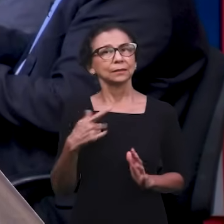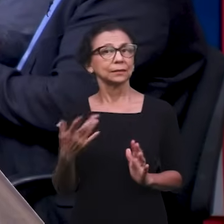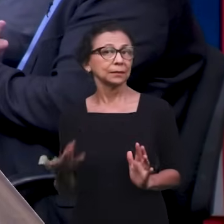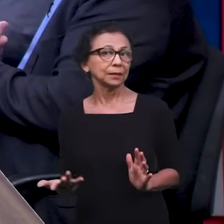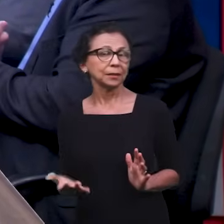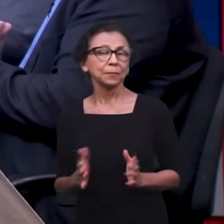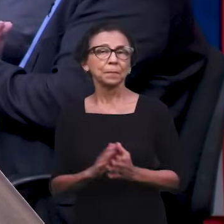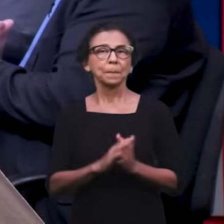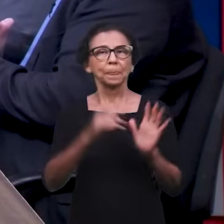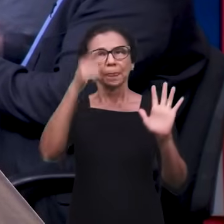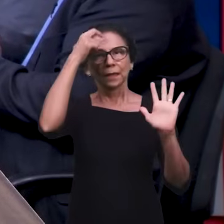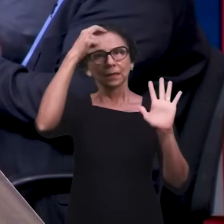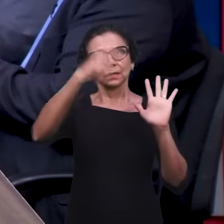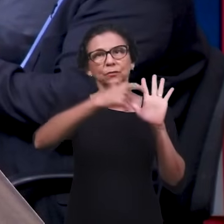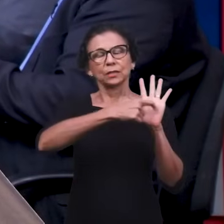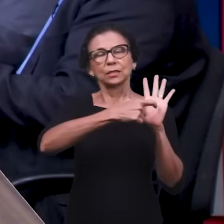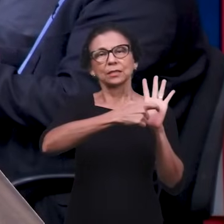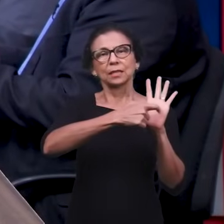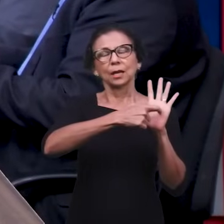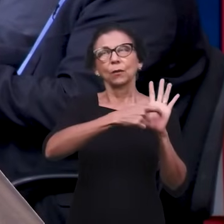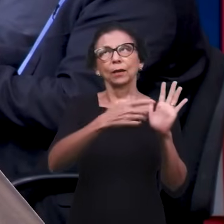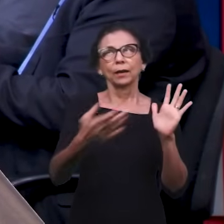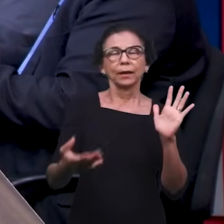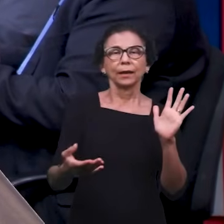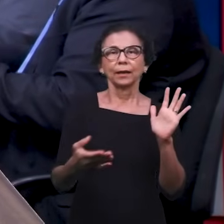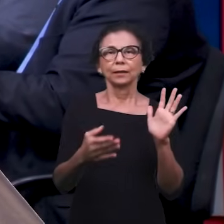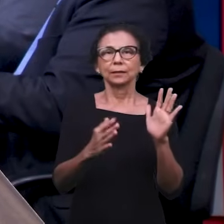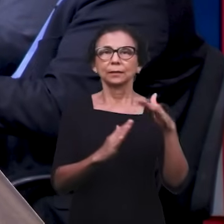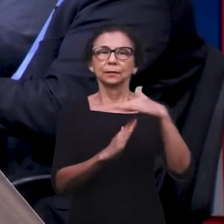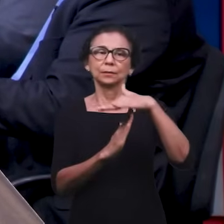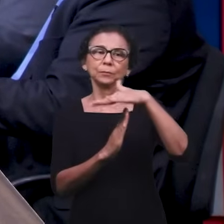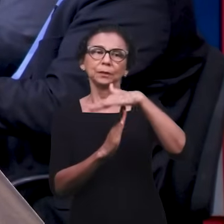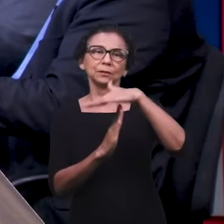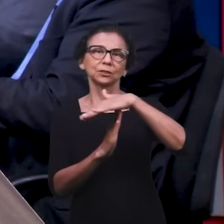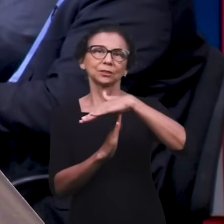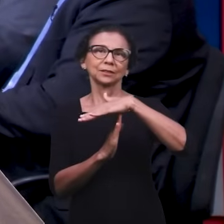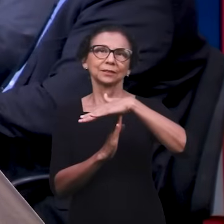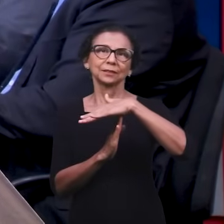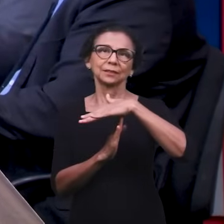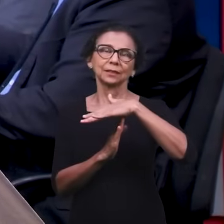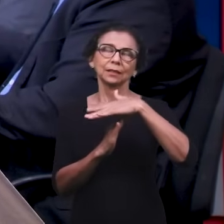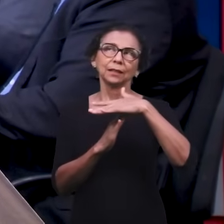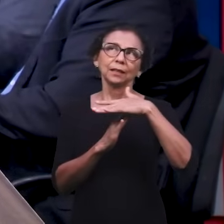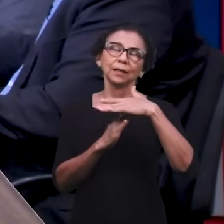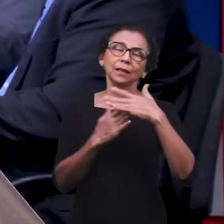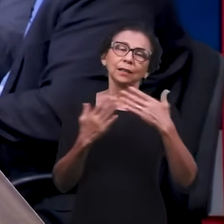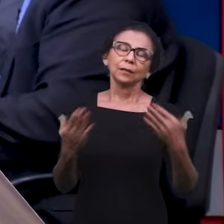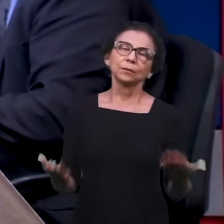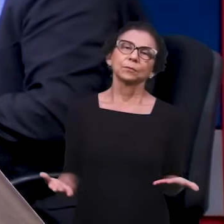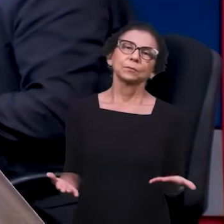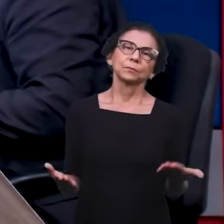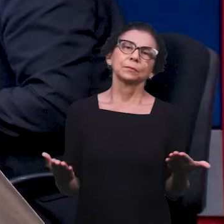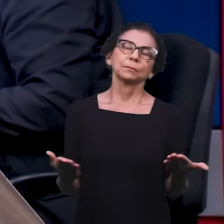Porque a inteligência artificial ela é muito dentro daquilo que se pode medir. Agora, como que você vai